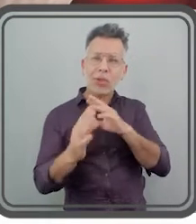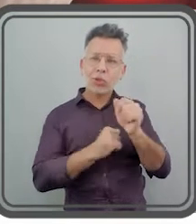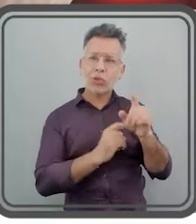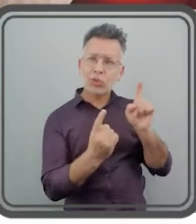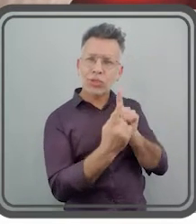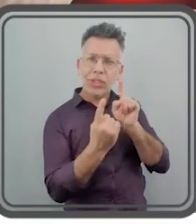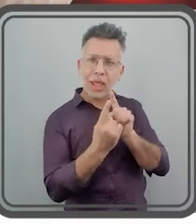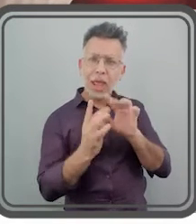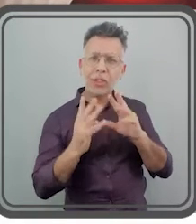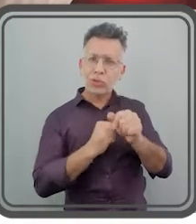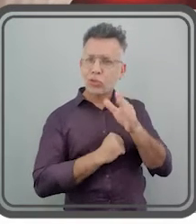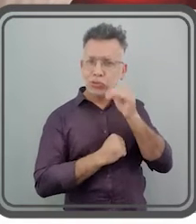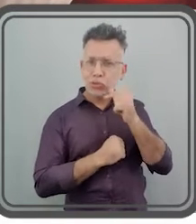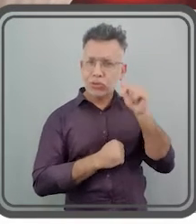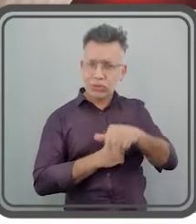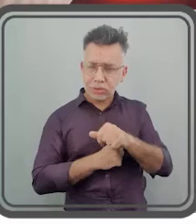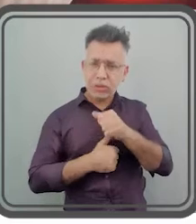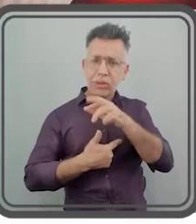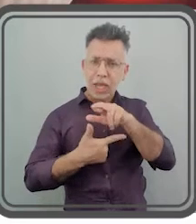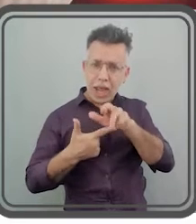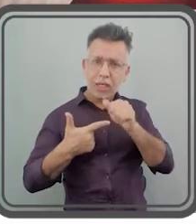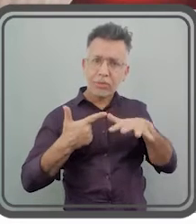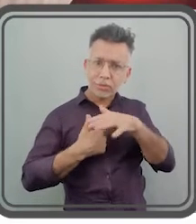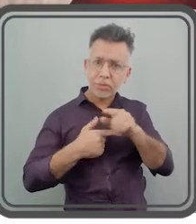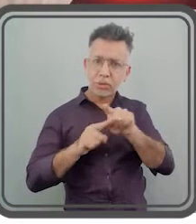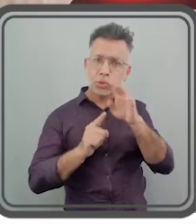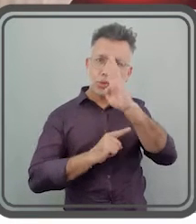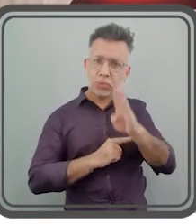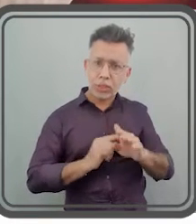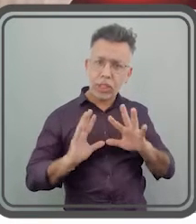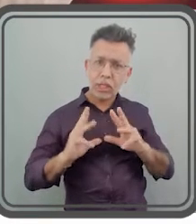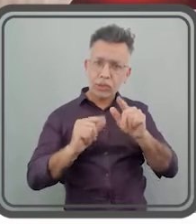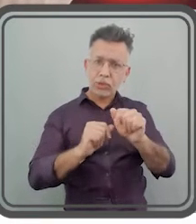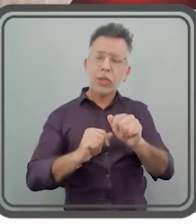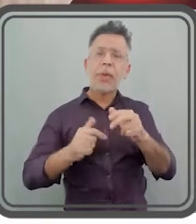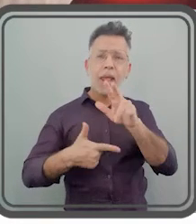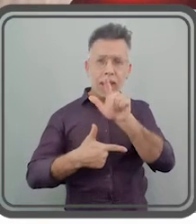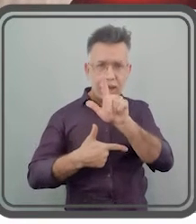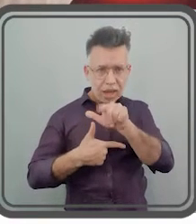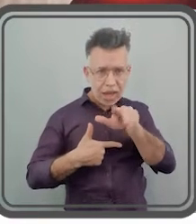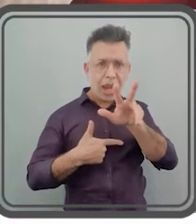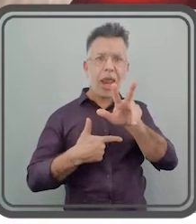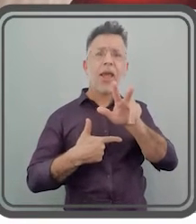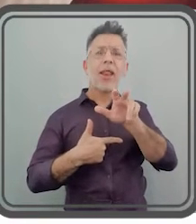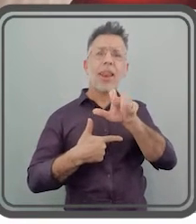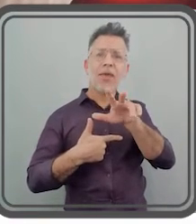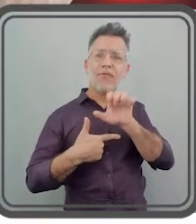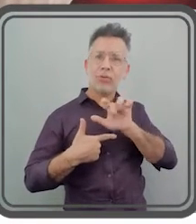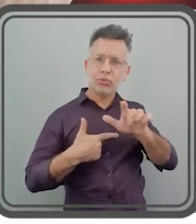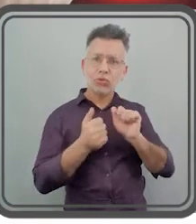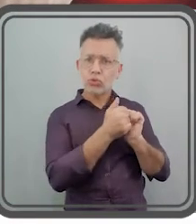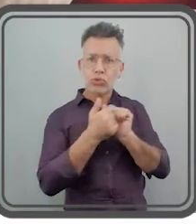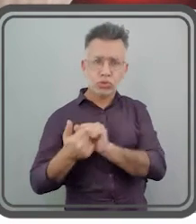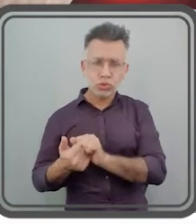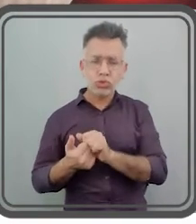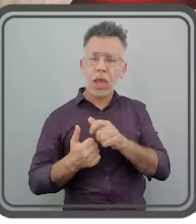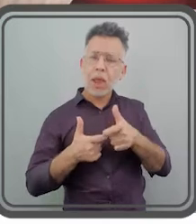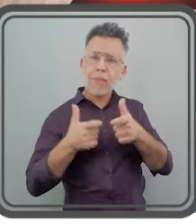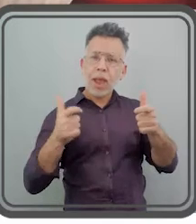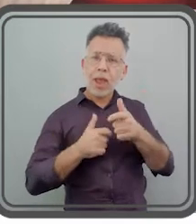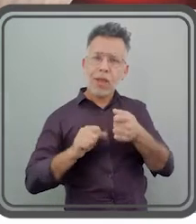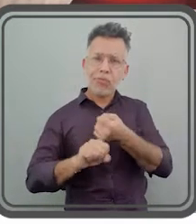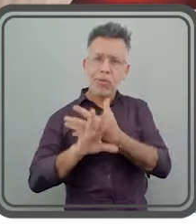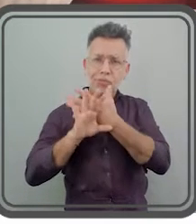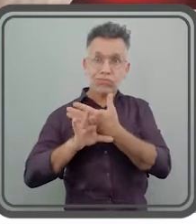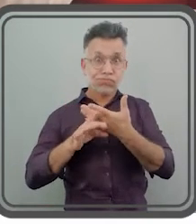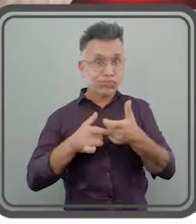colaboradores da réguas e dos peixes em todo o Brasil e também dos clientes e da Level né que junto trouxeram aí por LinkedIn esse que já é o maior